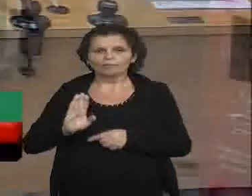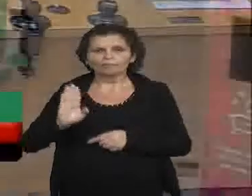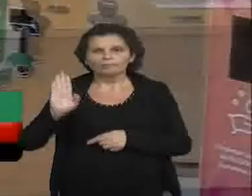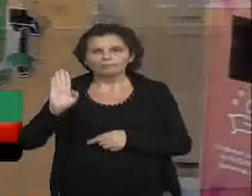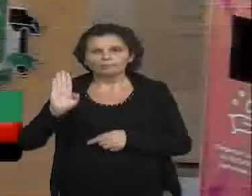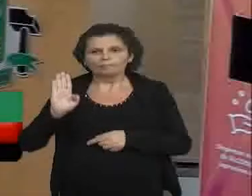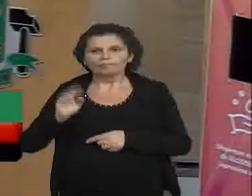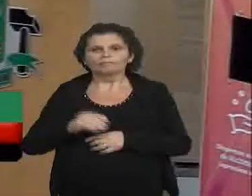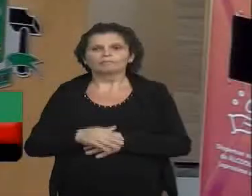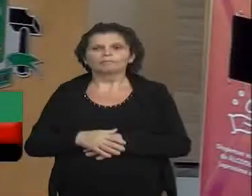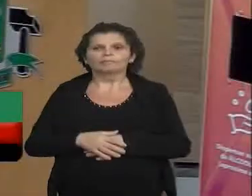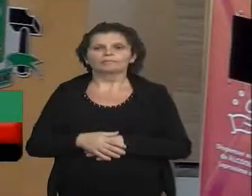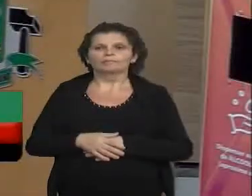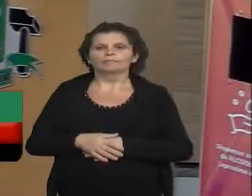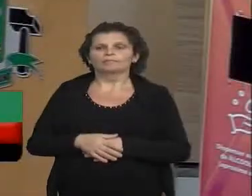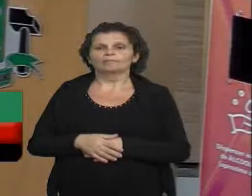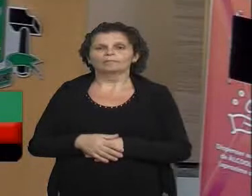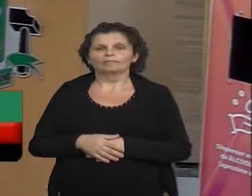os contrários se manifestem.